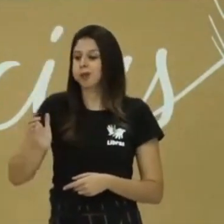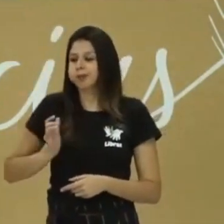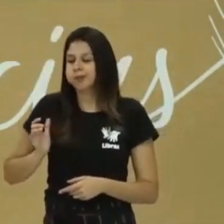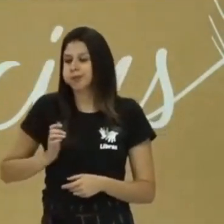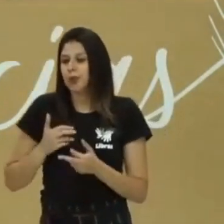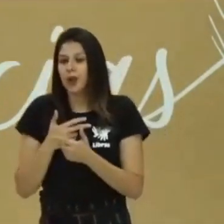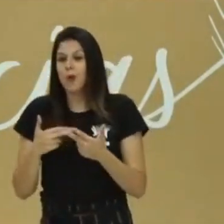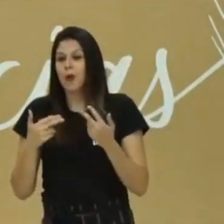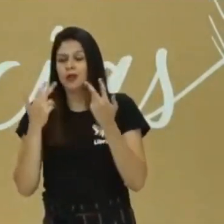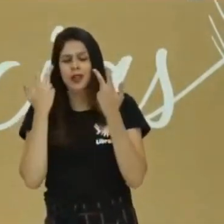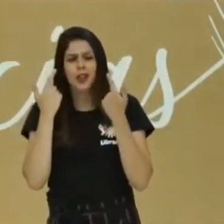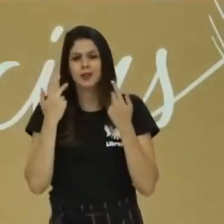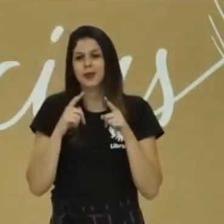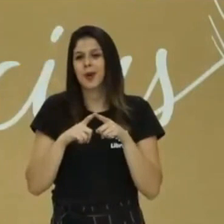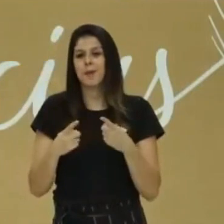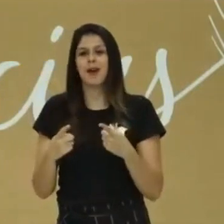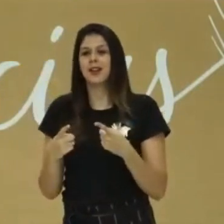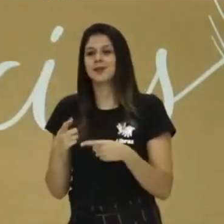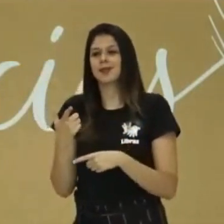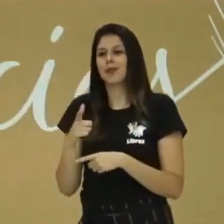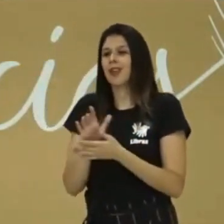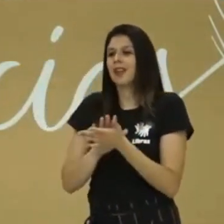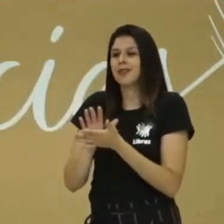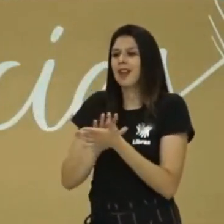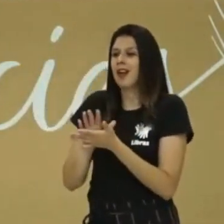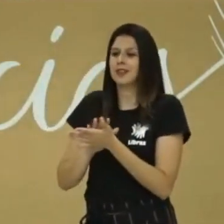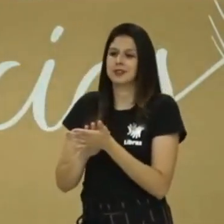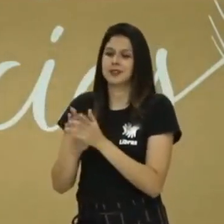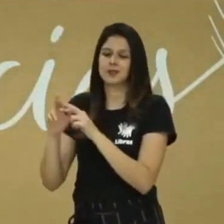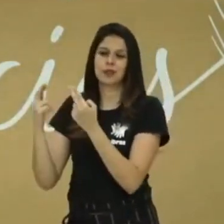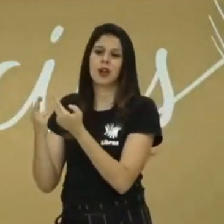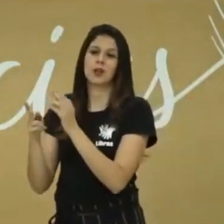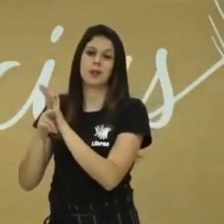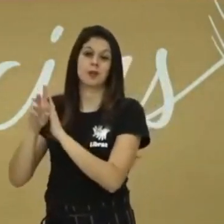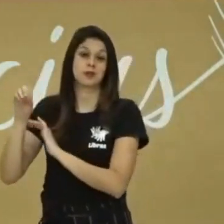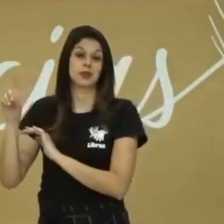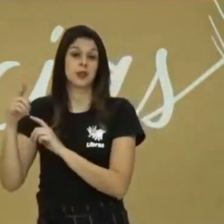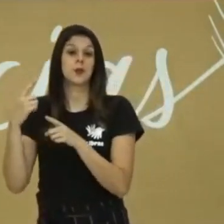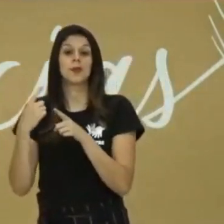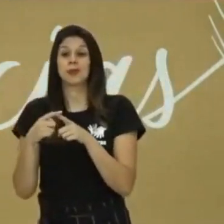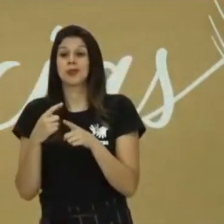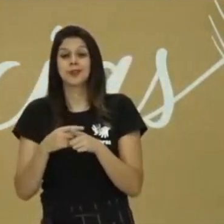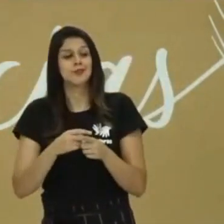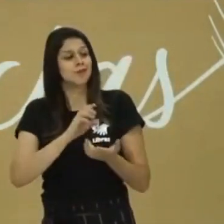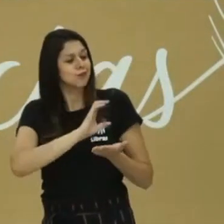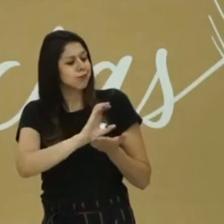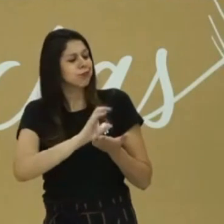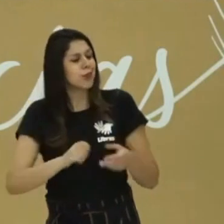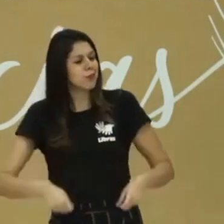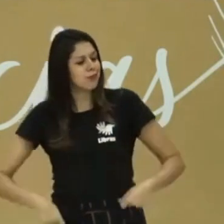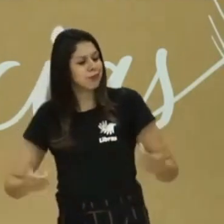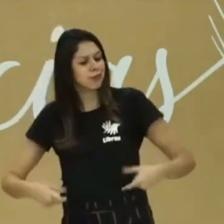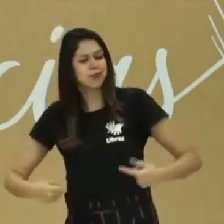Posses naturais mas não é rico para com Deus é um louco porque está gastando os seus